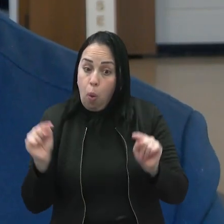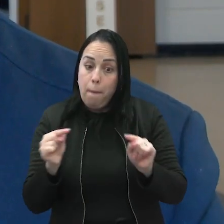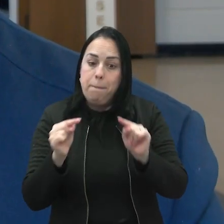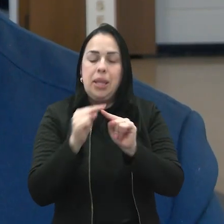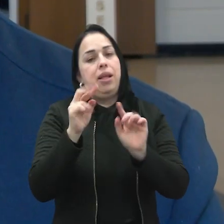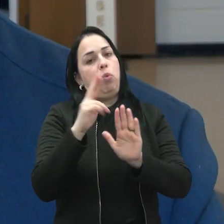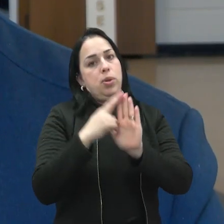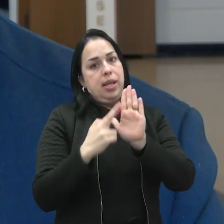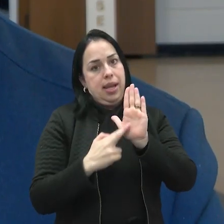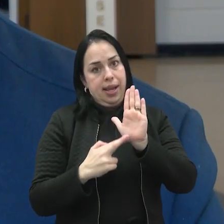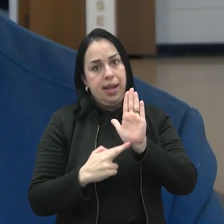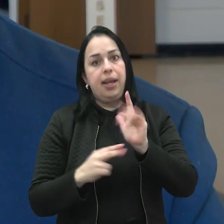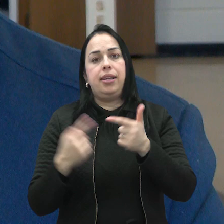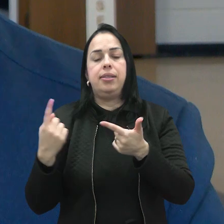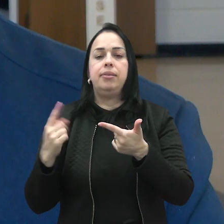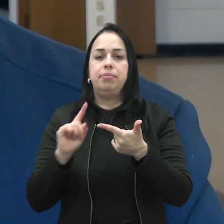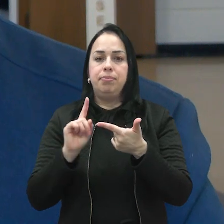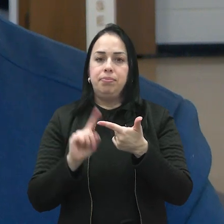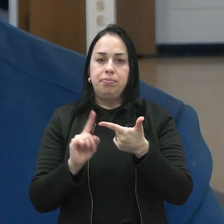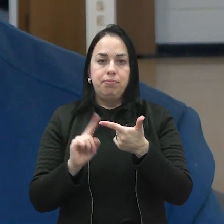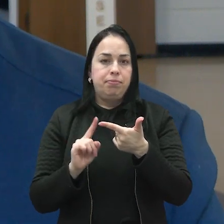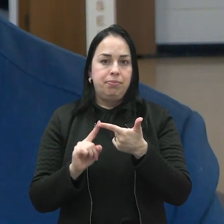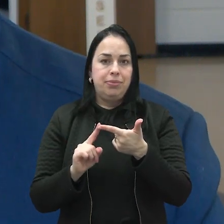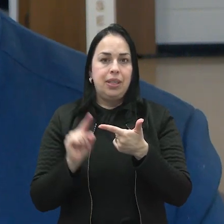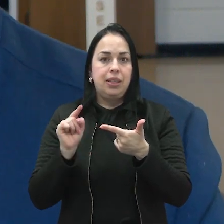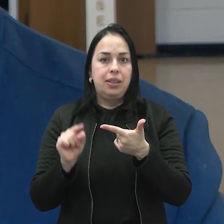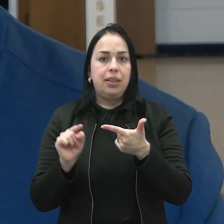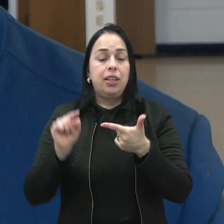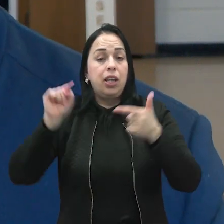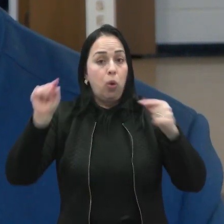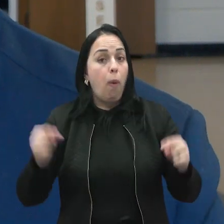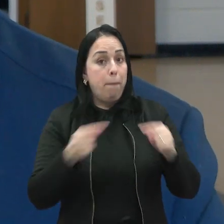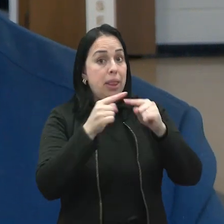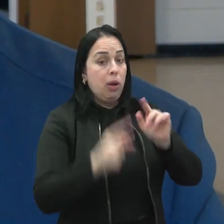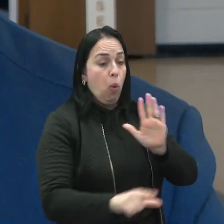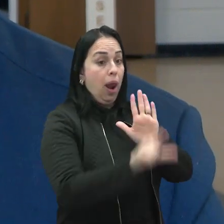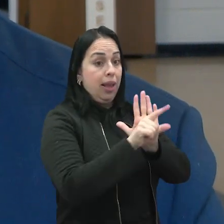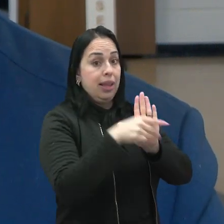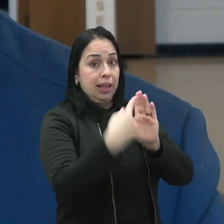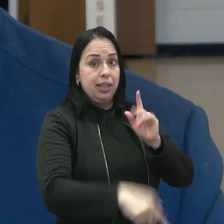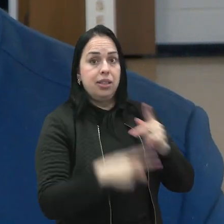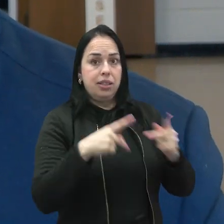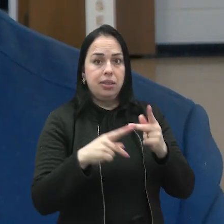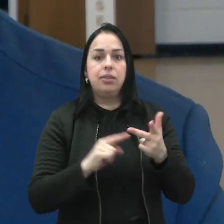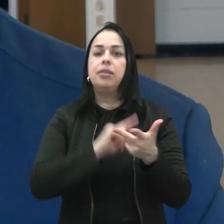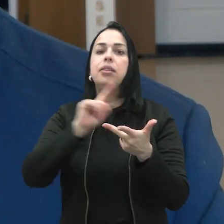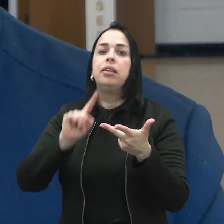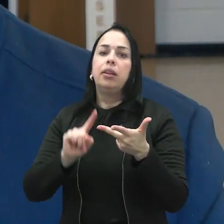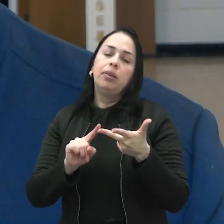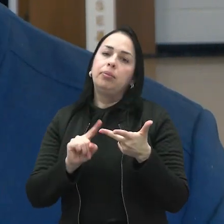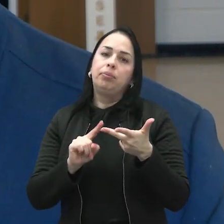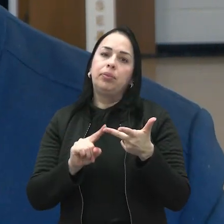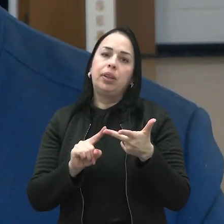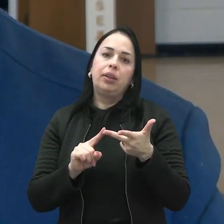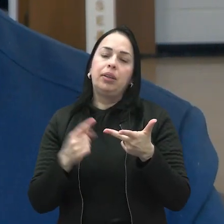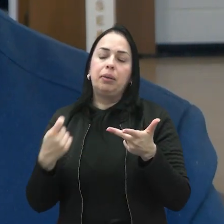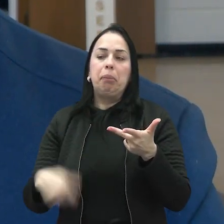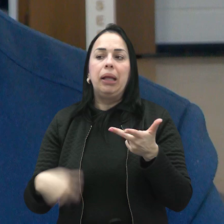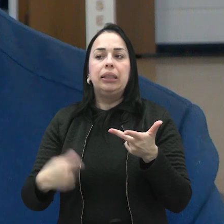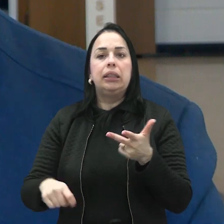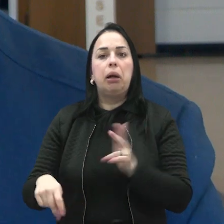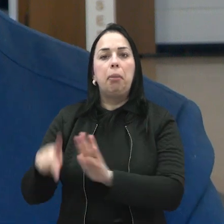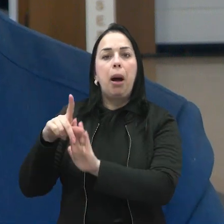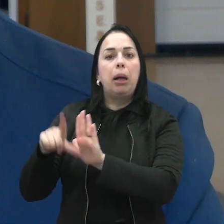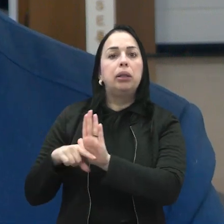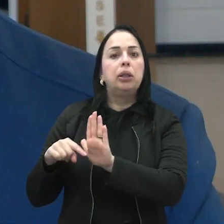enquadre dentro das regras legislativas inicialmente, que ele tenha resguardo pela lei orgânica do município e que ele não seja um